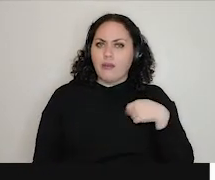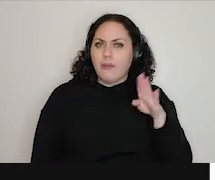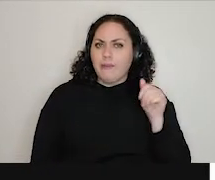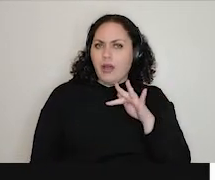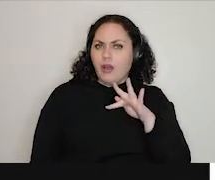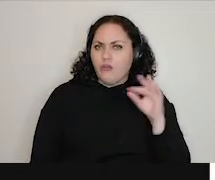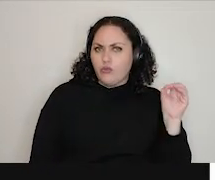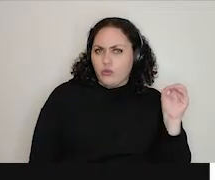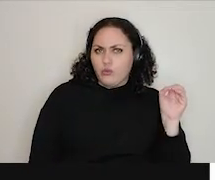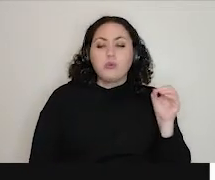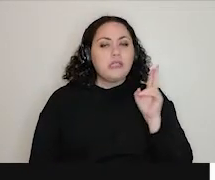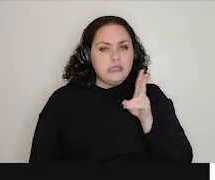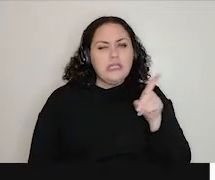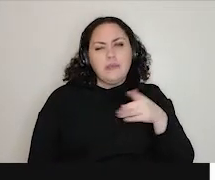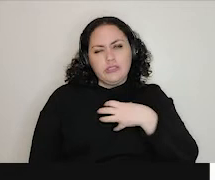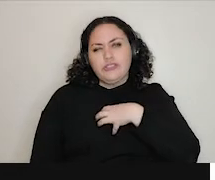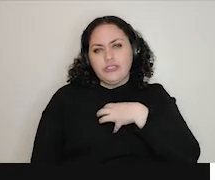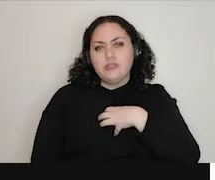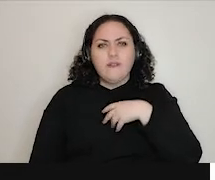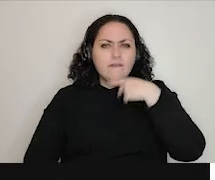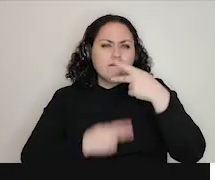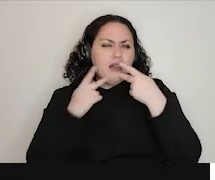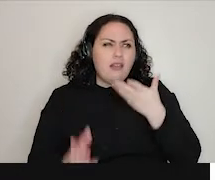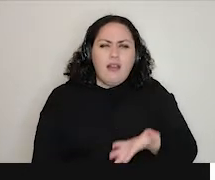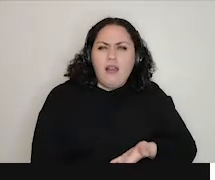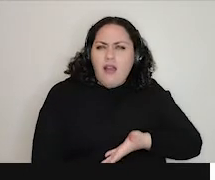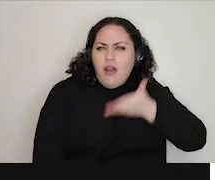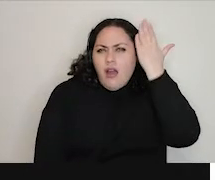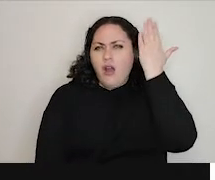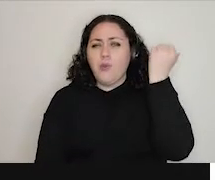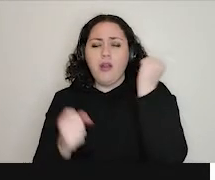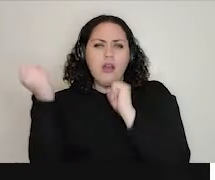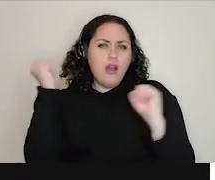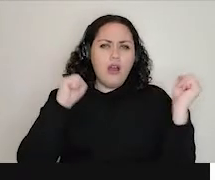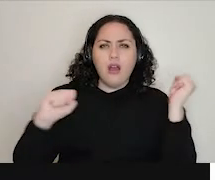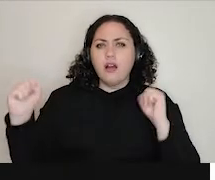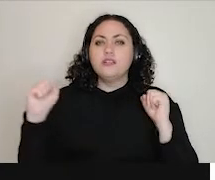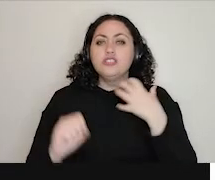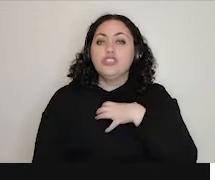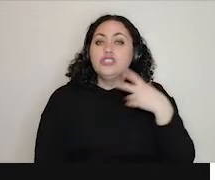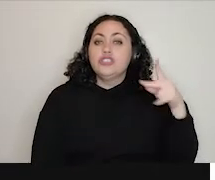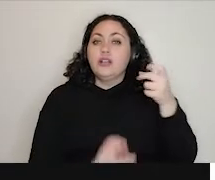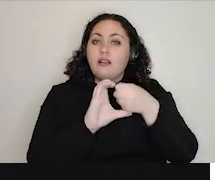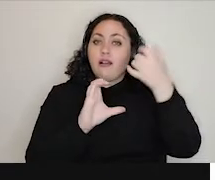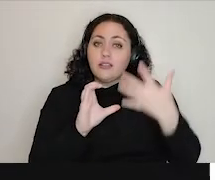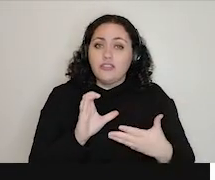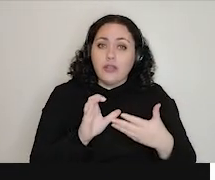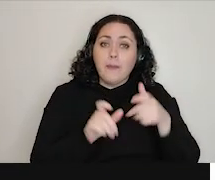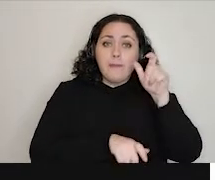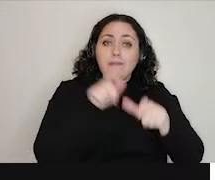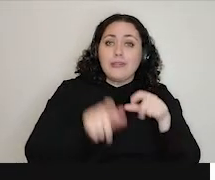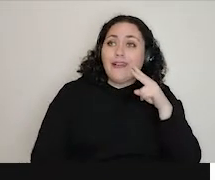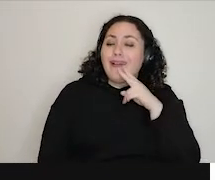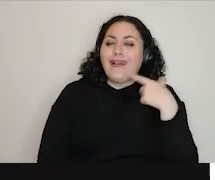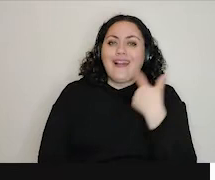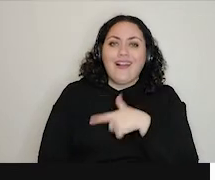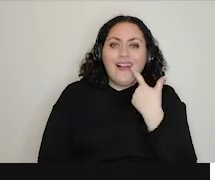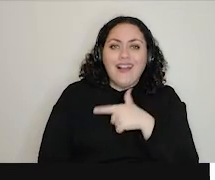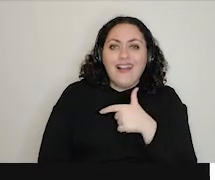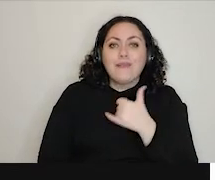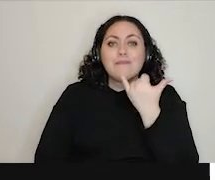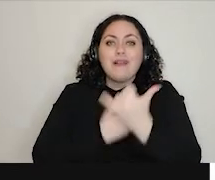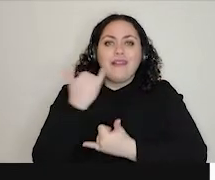montada, né, uma personagem que fazia bafo, era assim que ela se identificava, que falava muito alto,